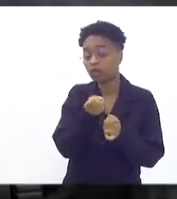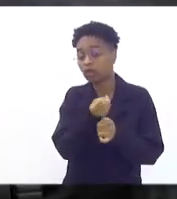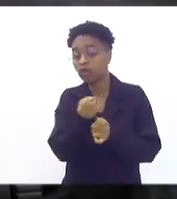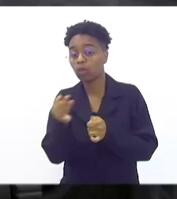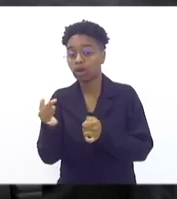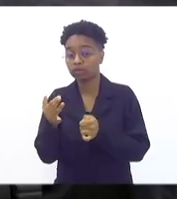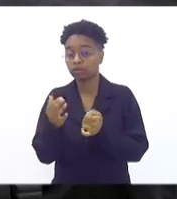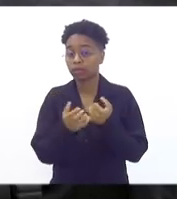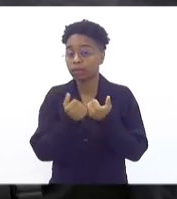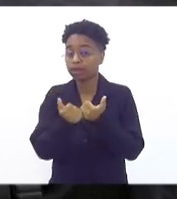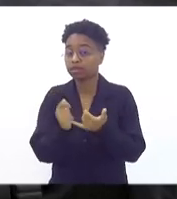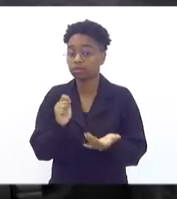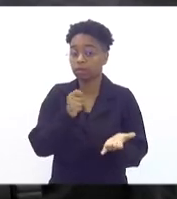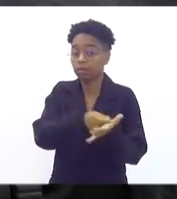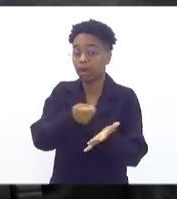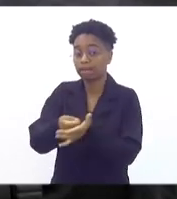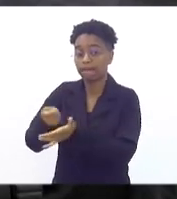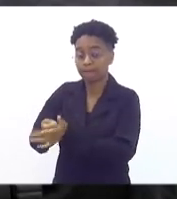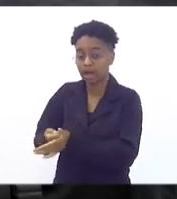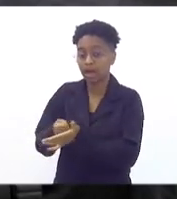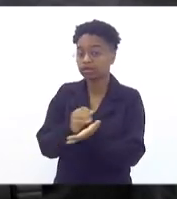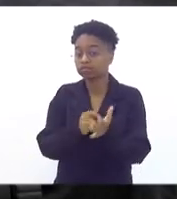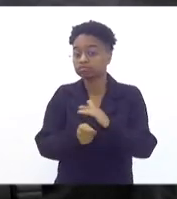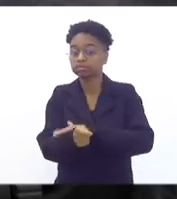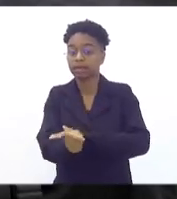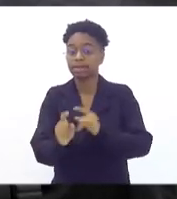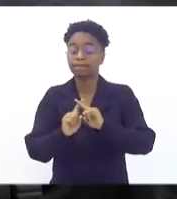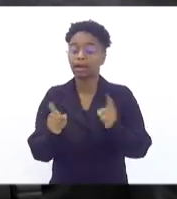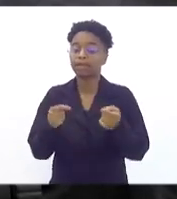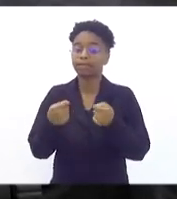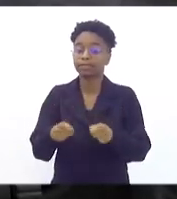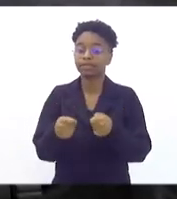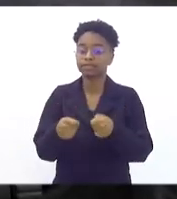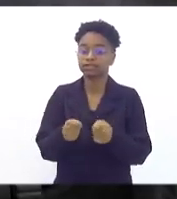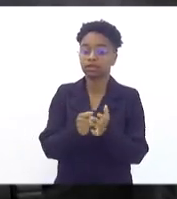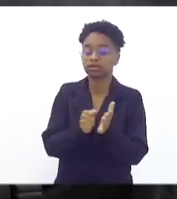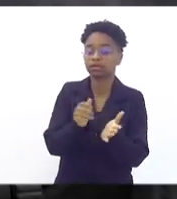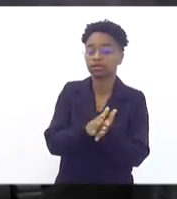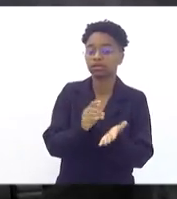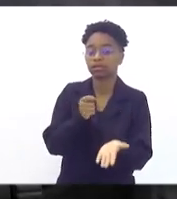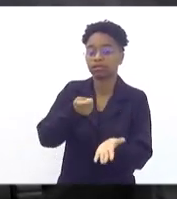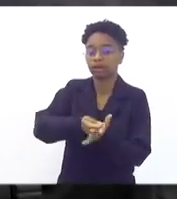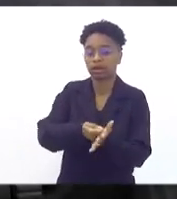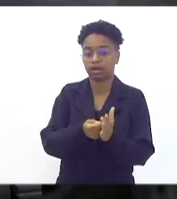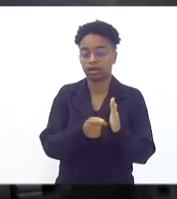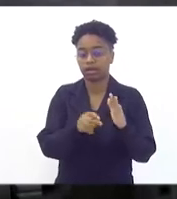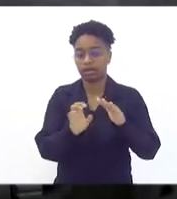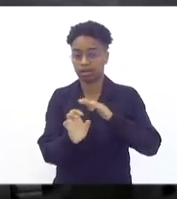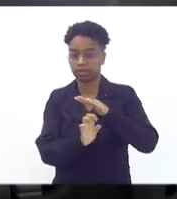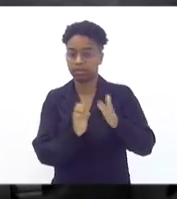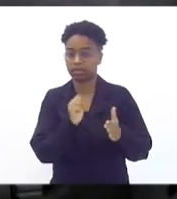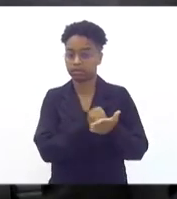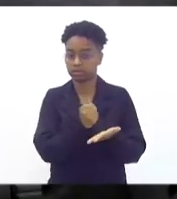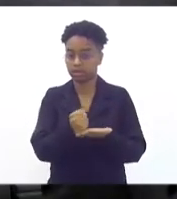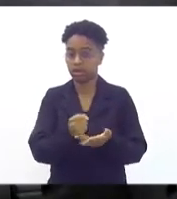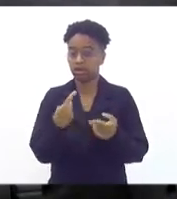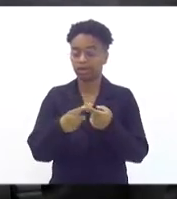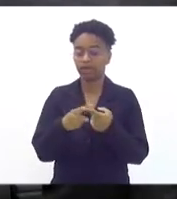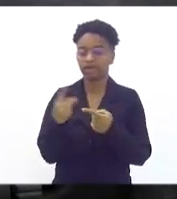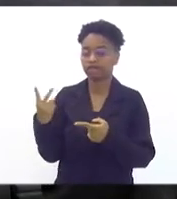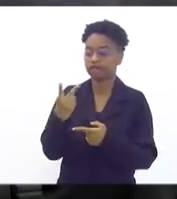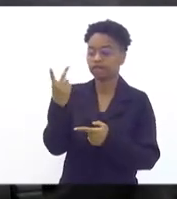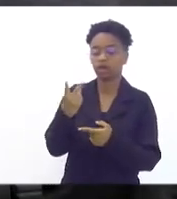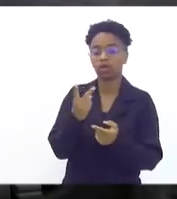de patrimônio que foi investido no estado que o estado vai ter que indenizar a atual concessionária dos valores que ela investiu